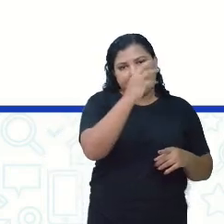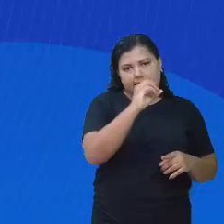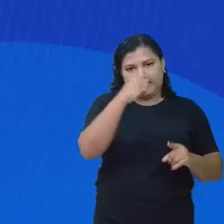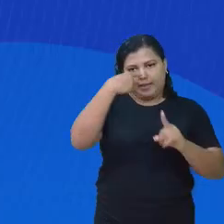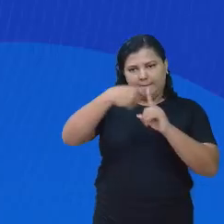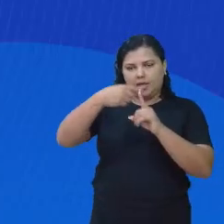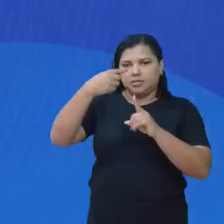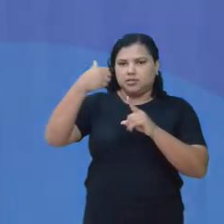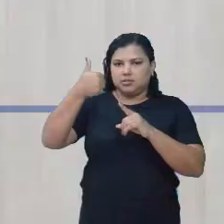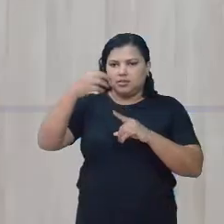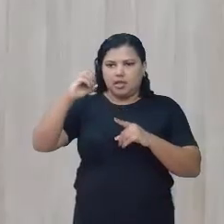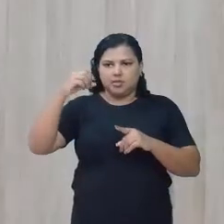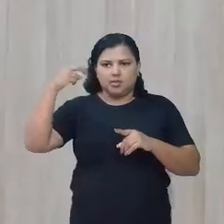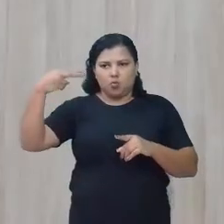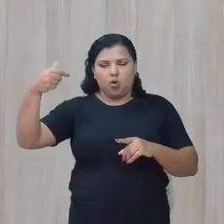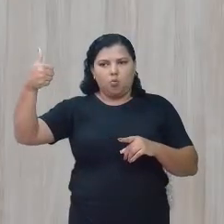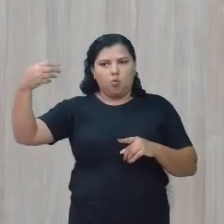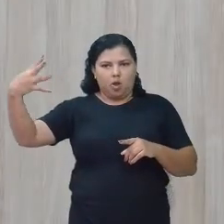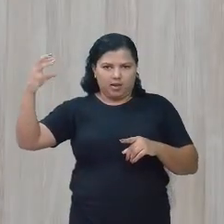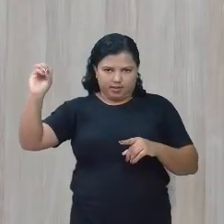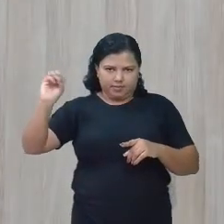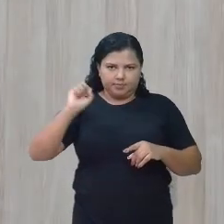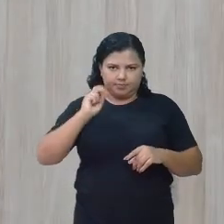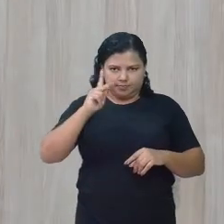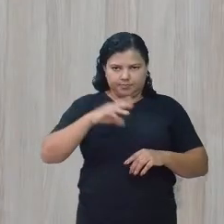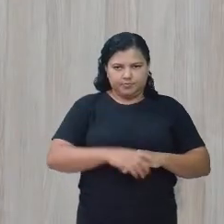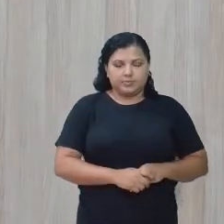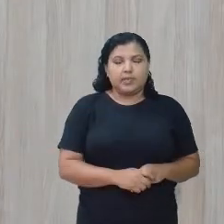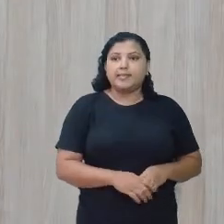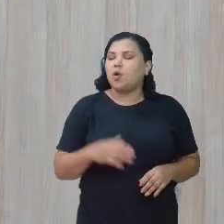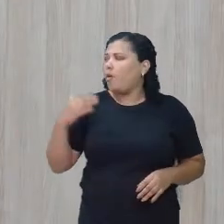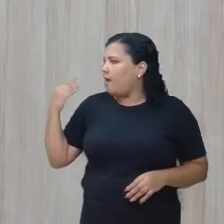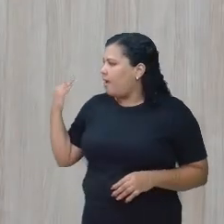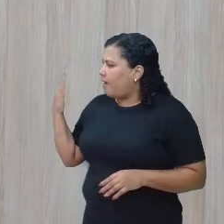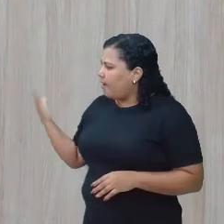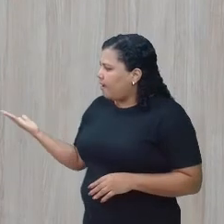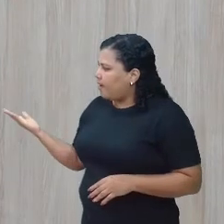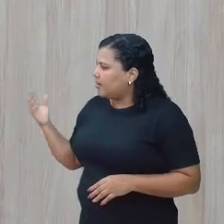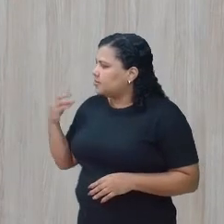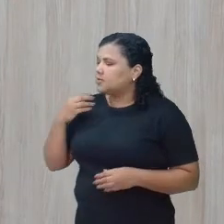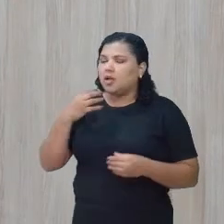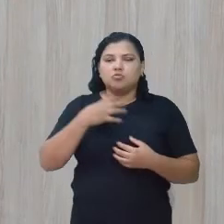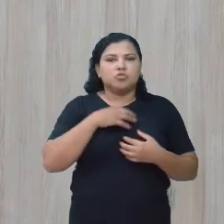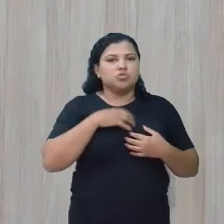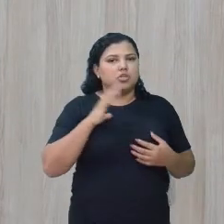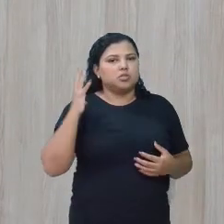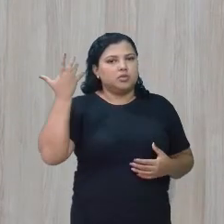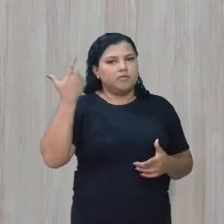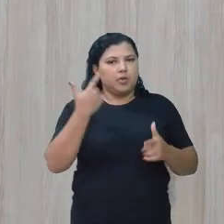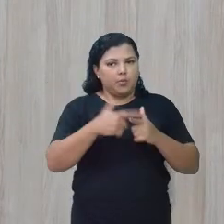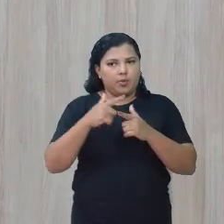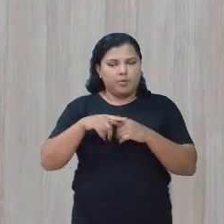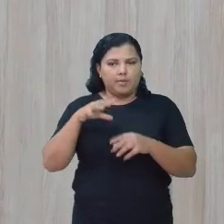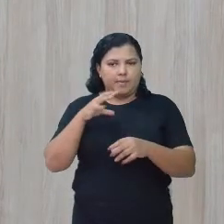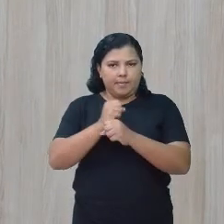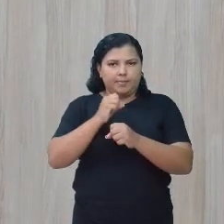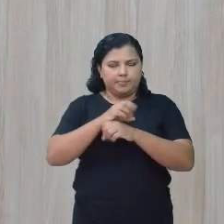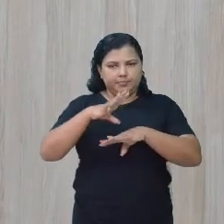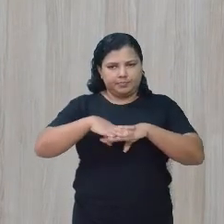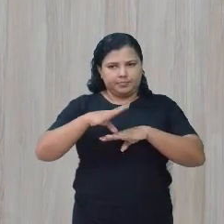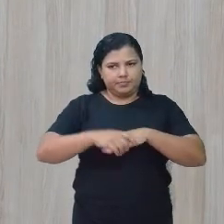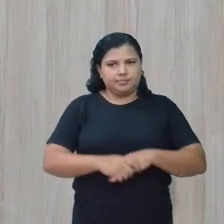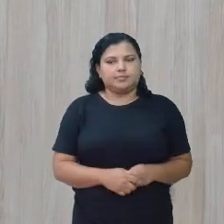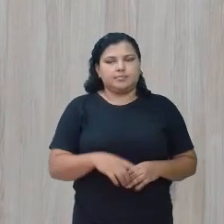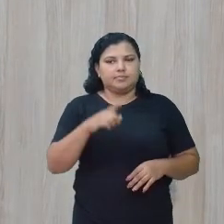é igual a 40, certo? Então, essa é a solução aí do nosso probleminha, tá bom? Eu tenho